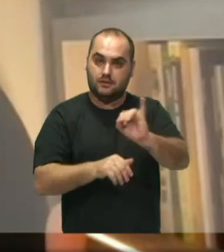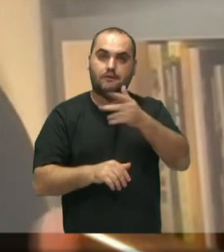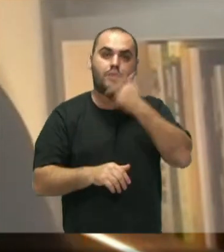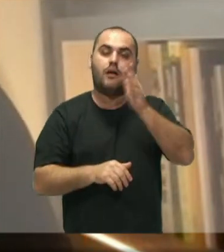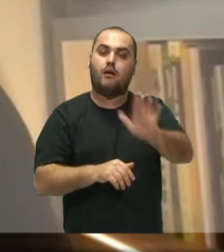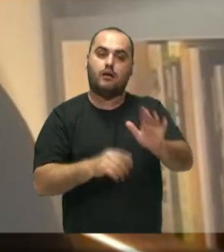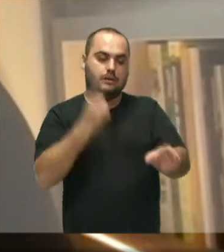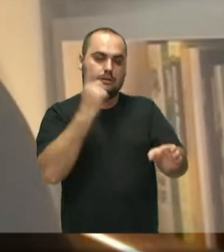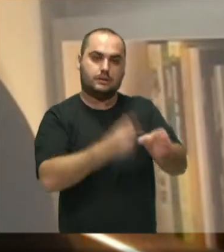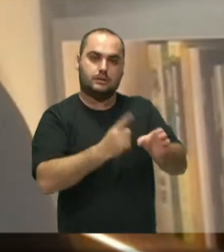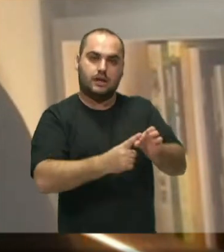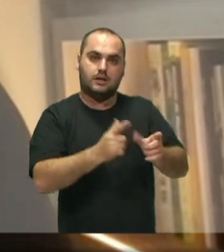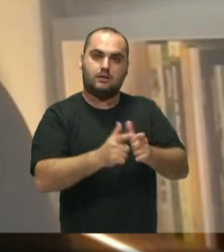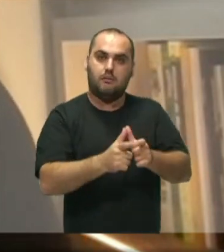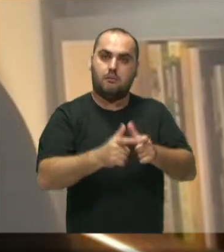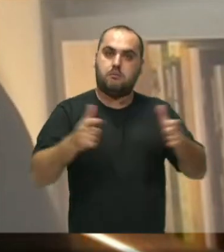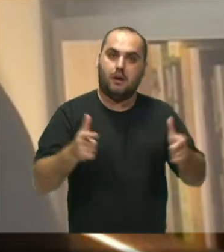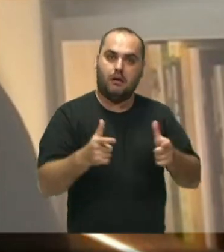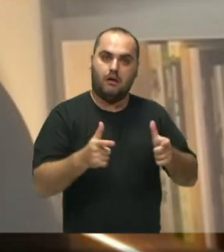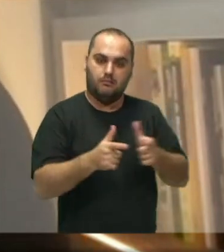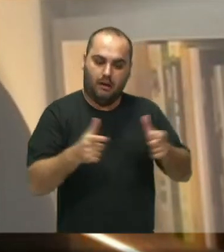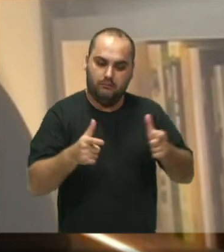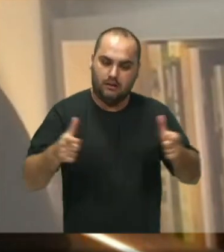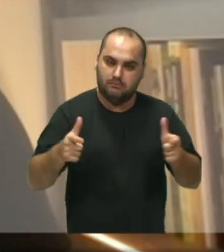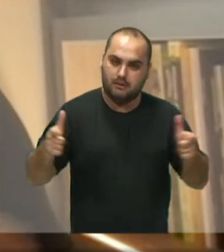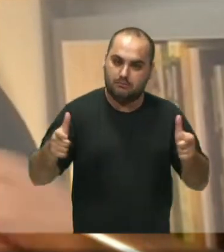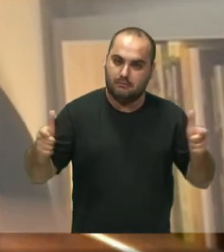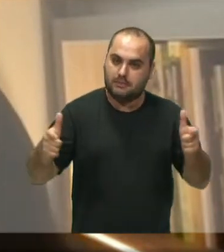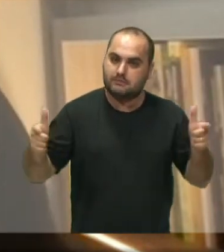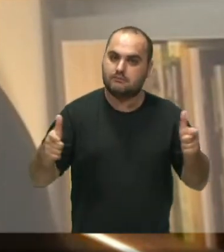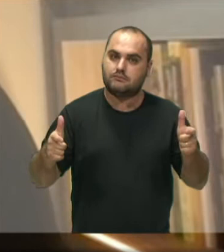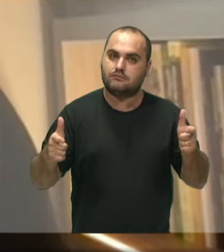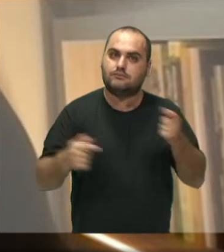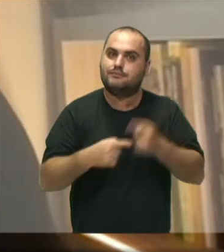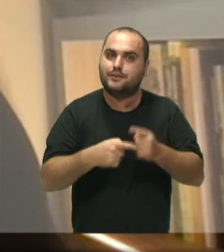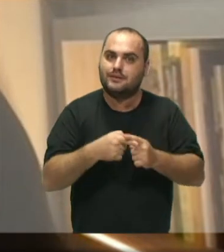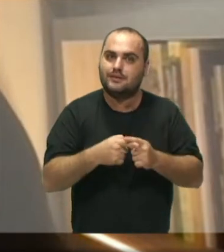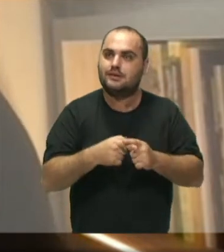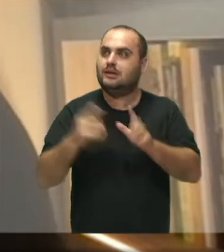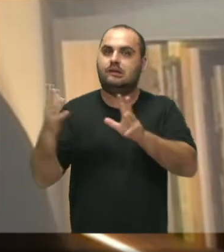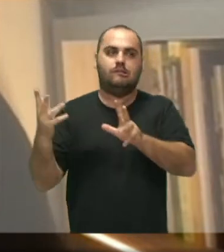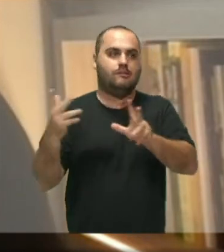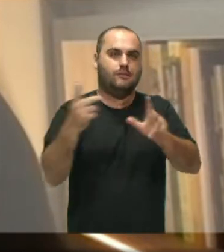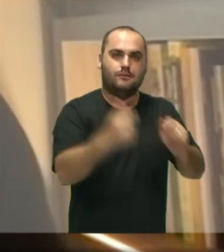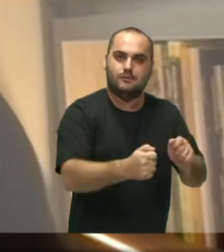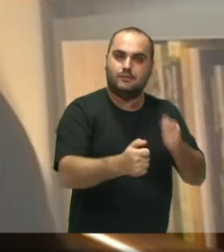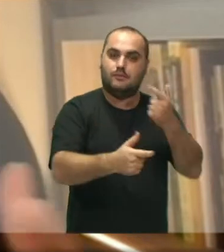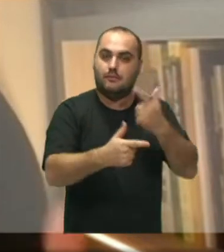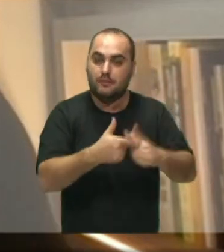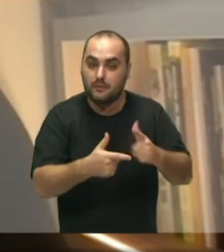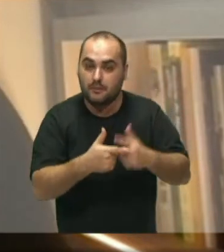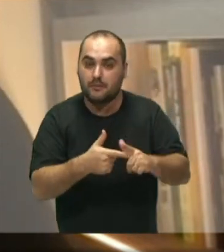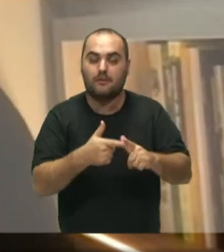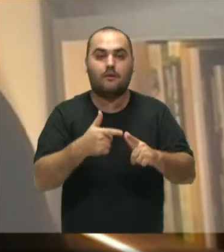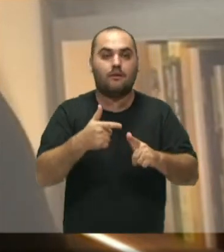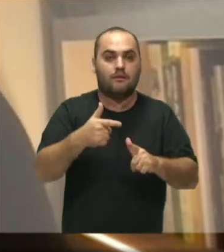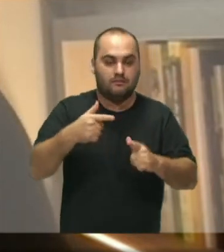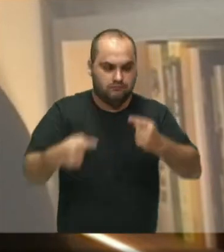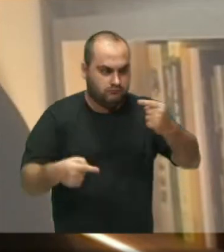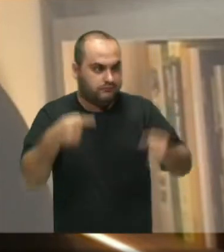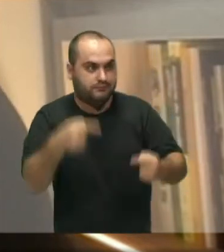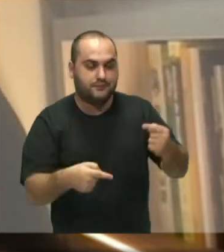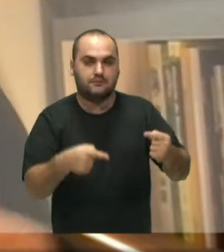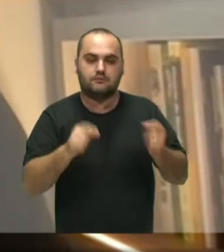cidade em movimento é uma cidade em movimento Exatamente porque tem encarado todos os seus grandes desafios superado esses